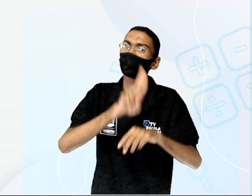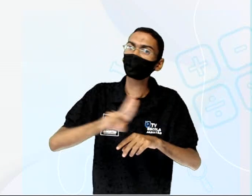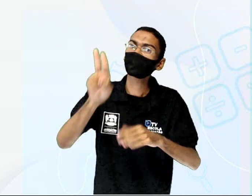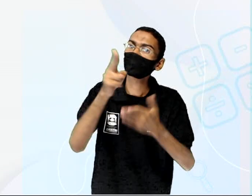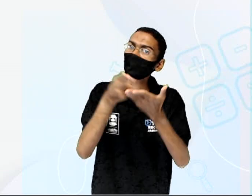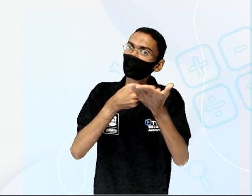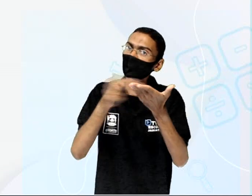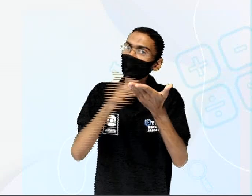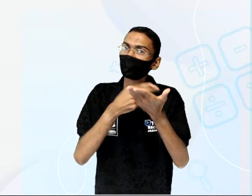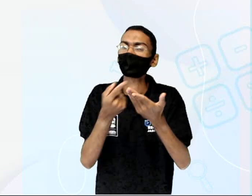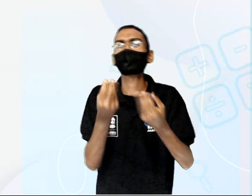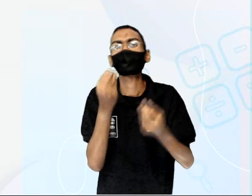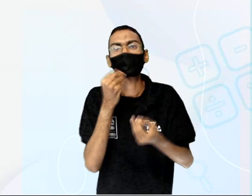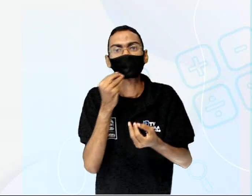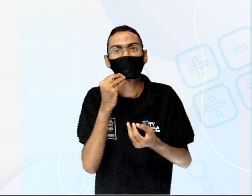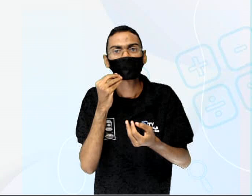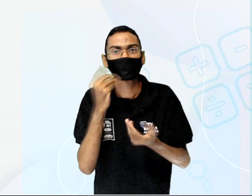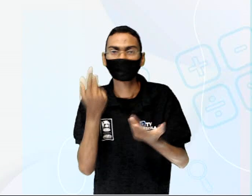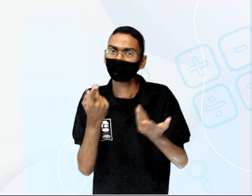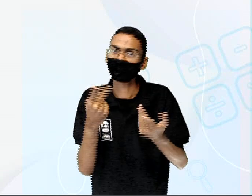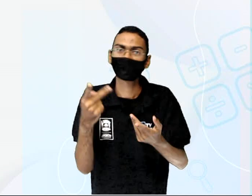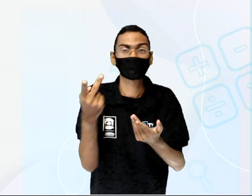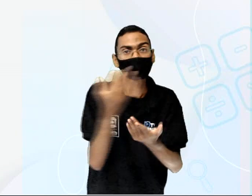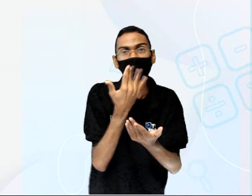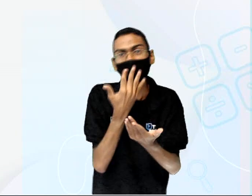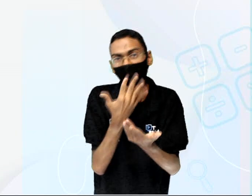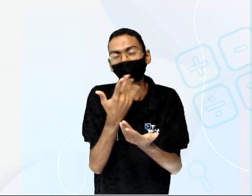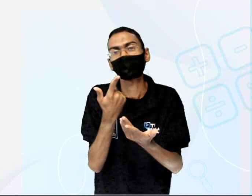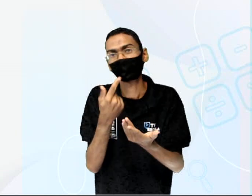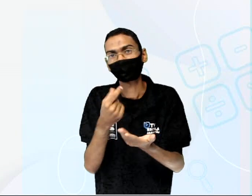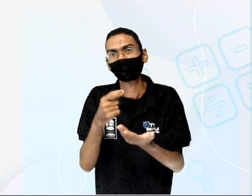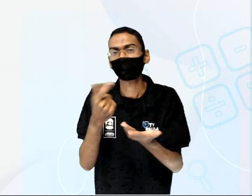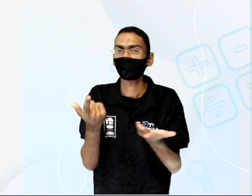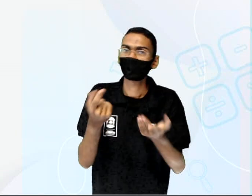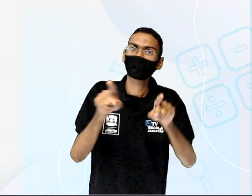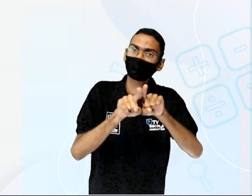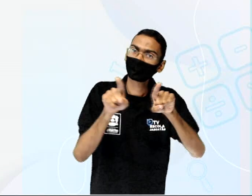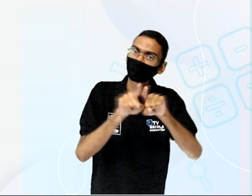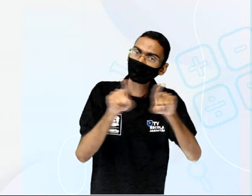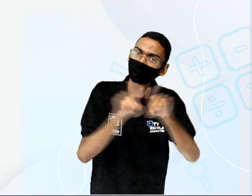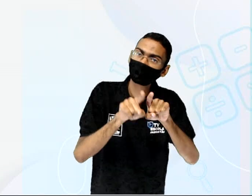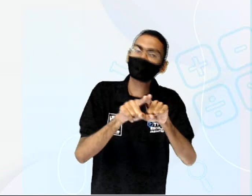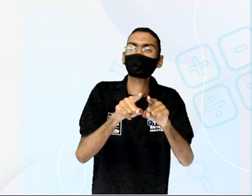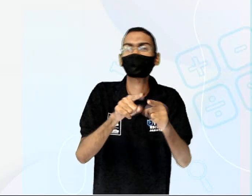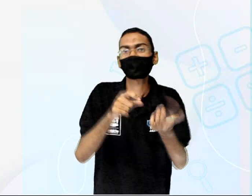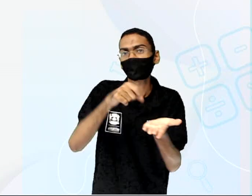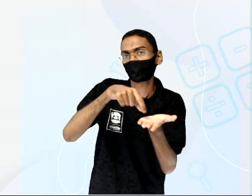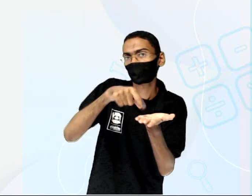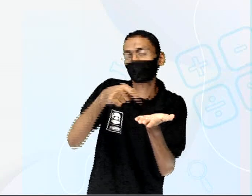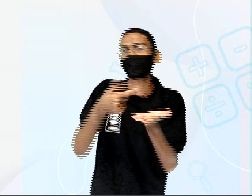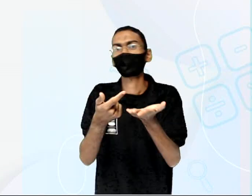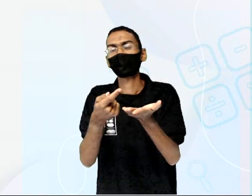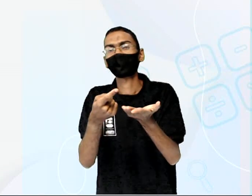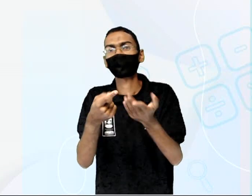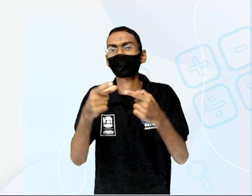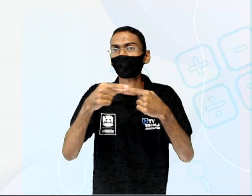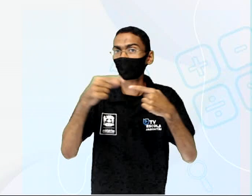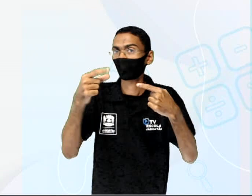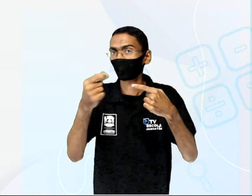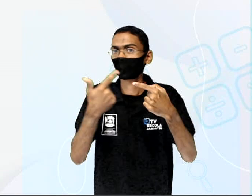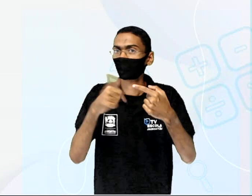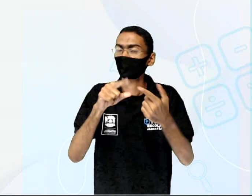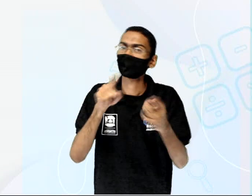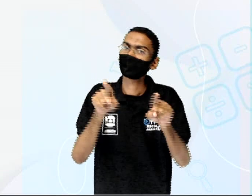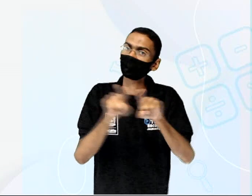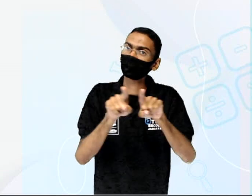Vocês podem experimentar diferentes texturas, temperos, folhagens, podem misturar com água ou não, como a gente